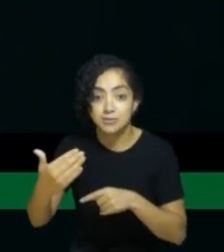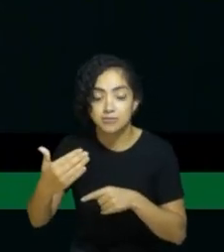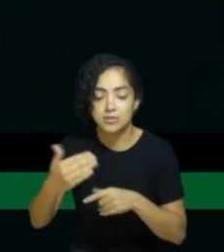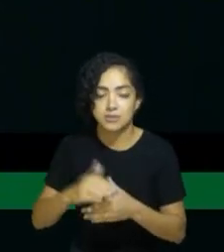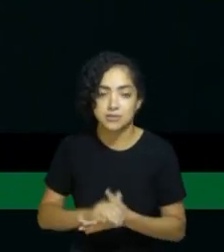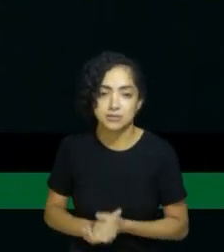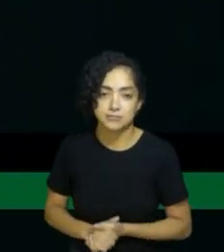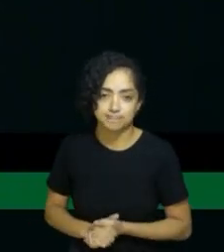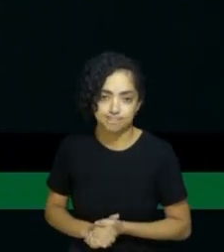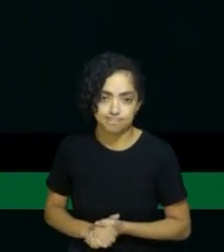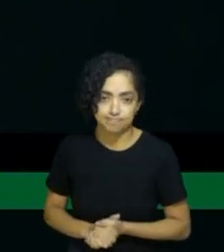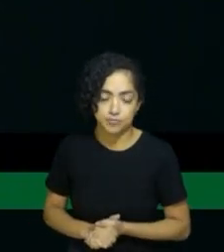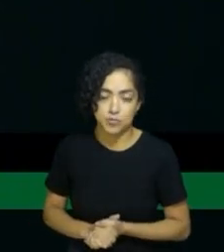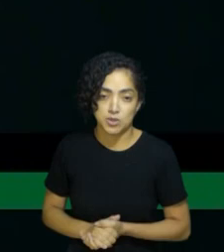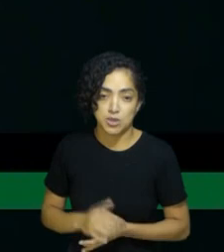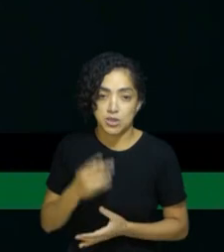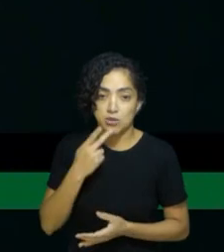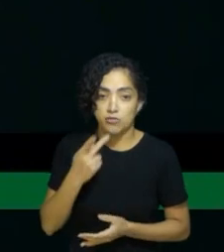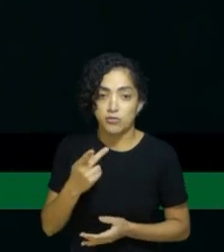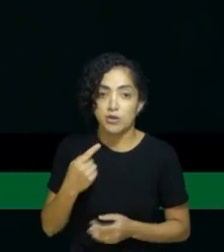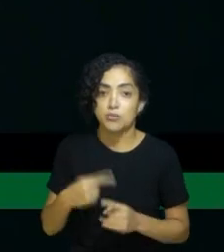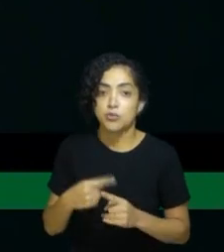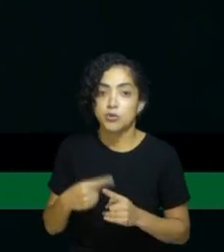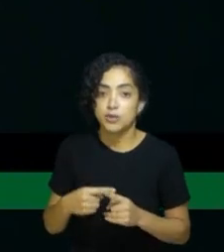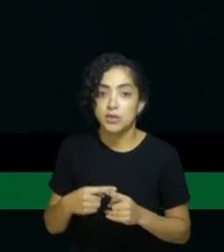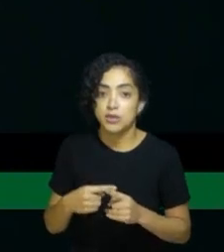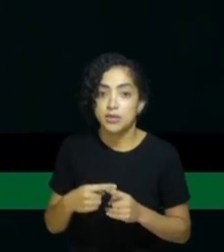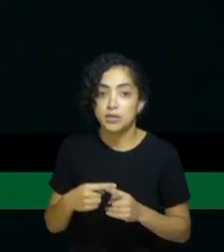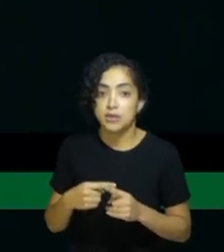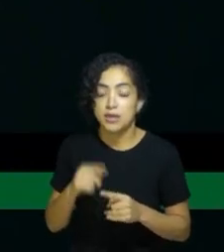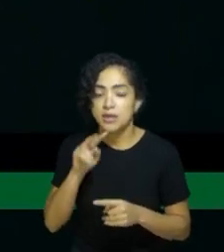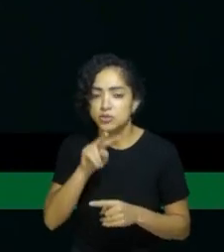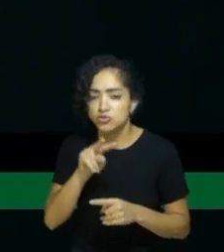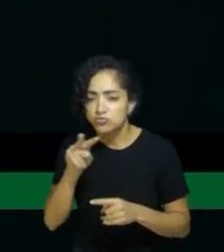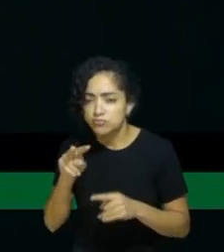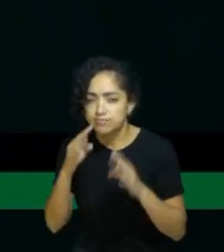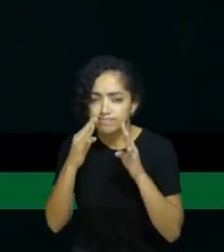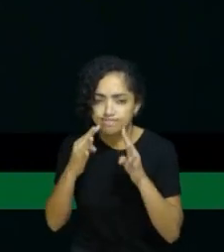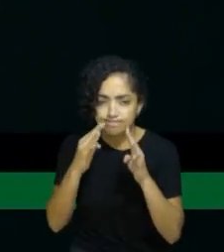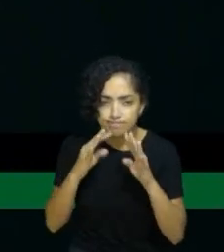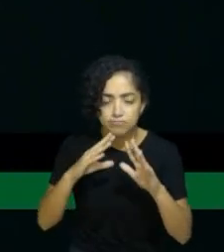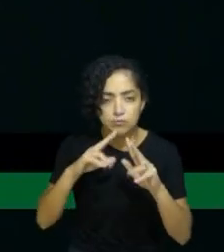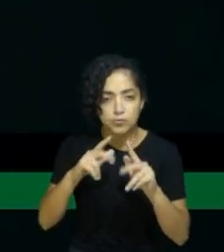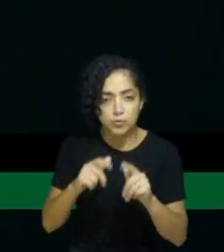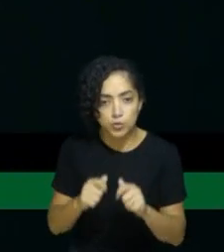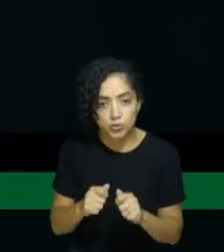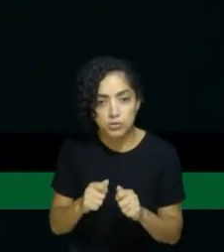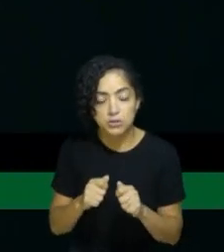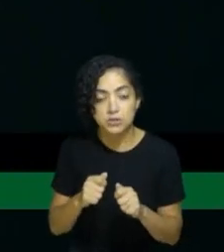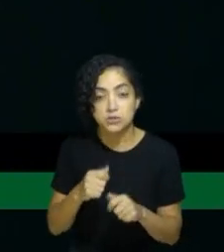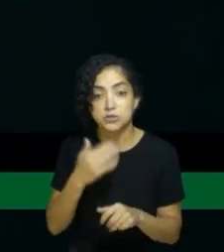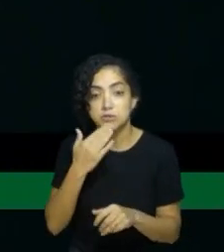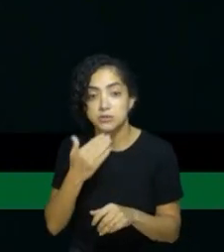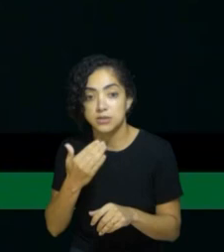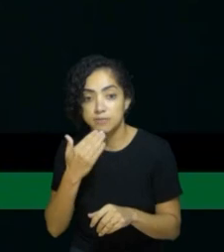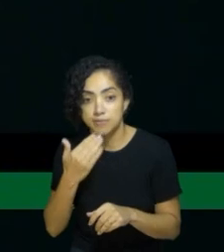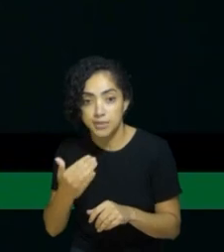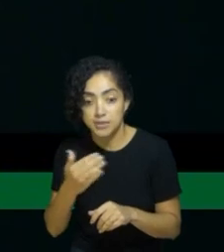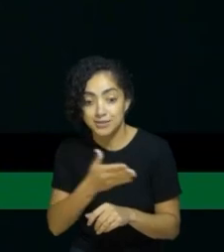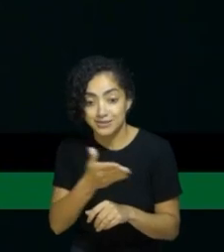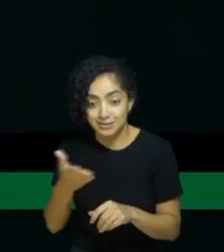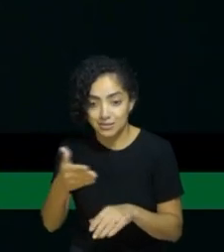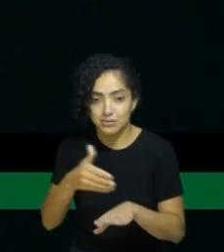região Falo isso porque ouvimos aqui muito atentamente todas as manifestações dessas entidades que